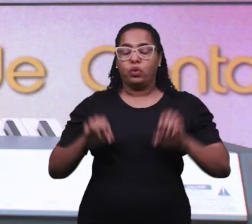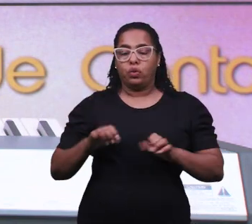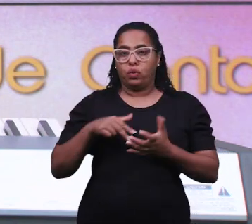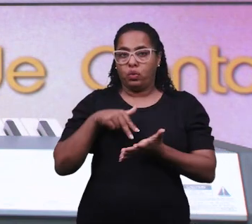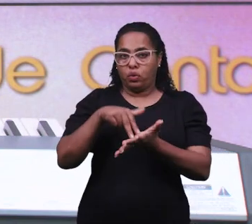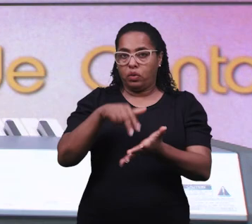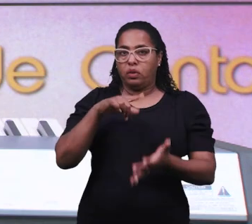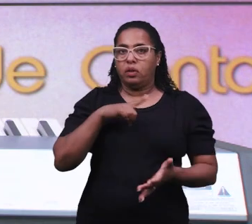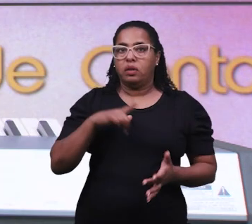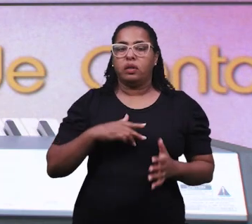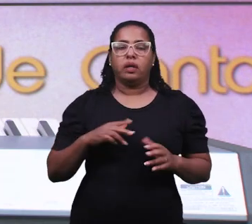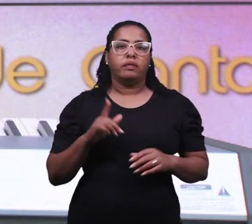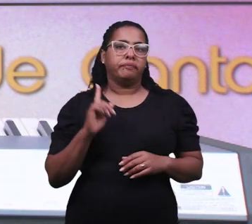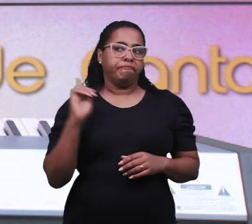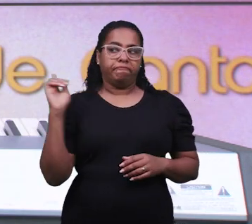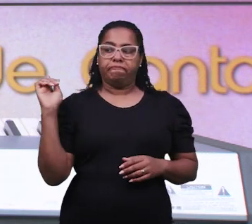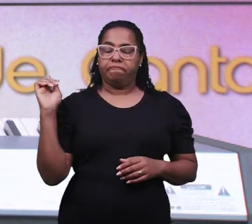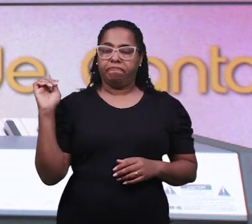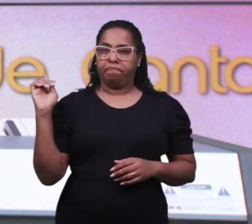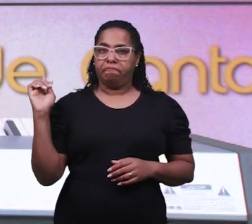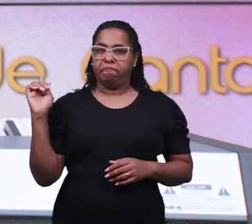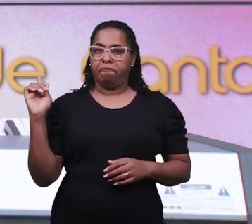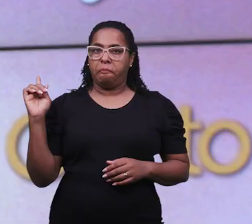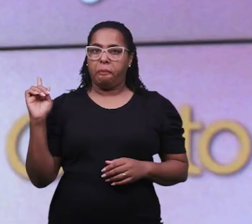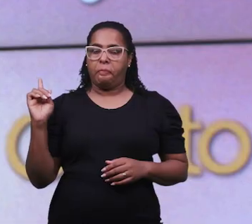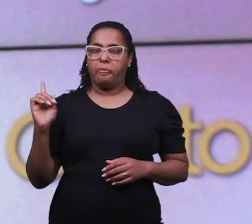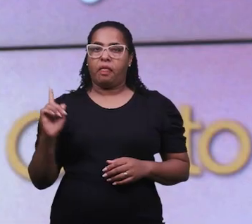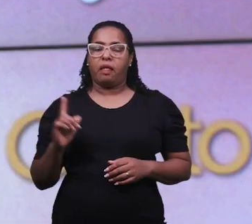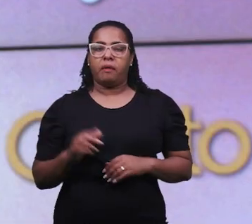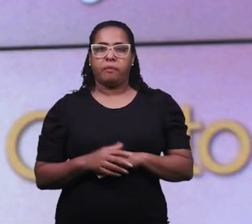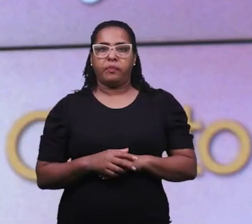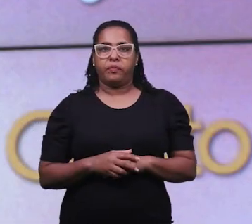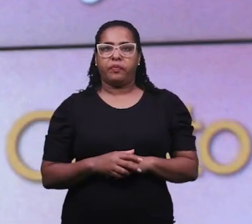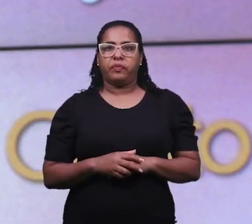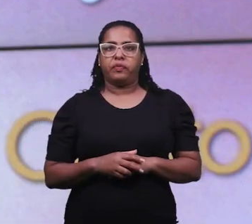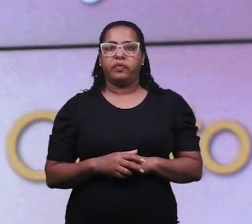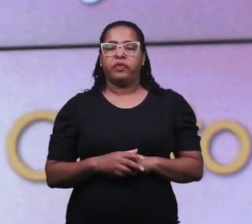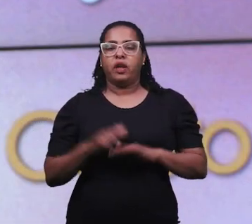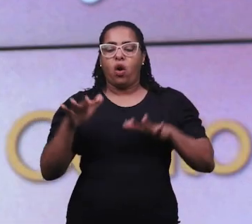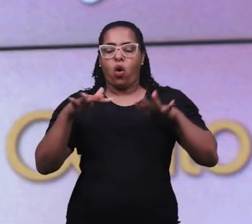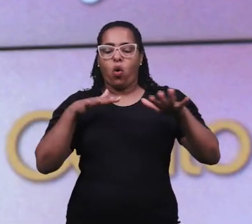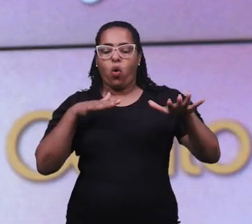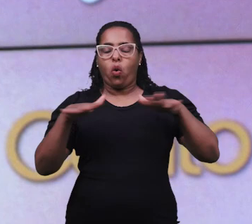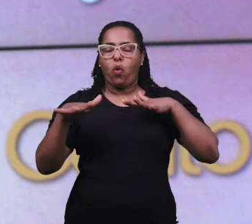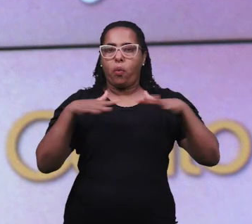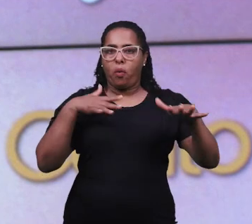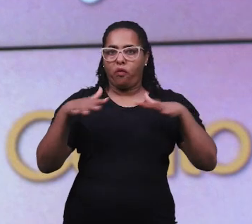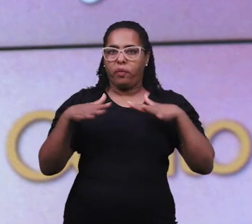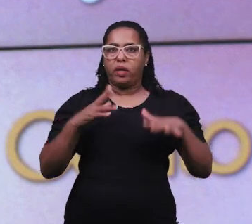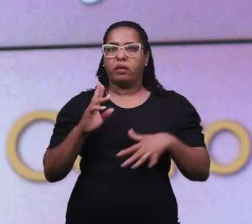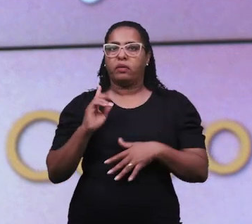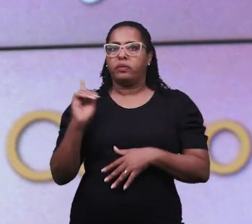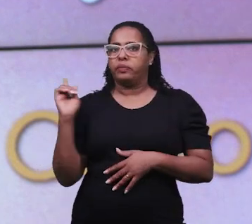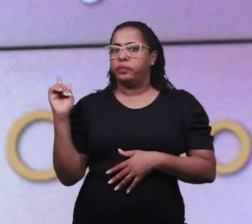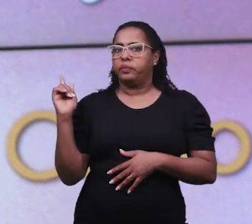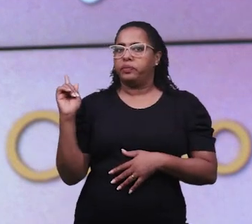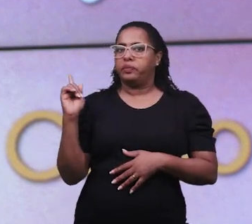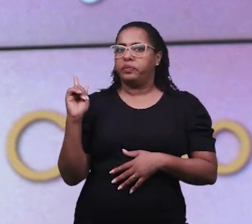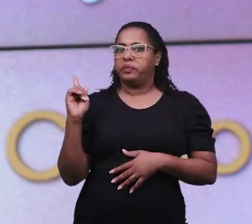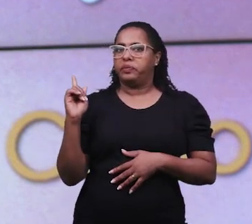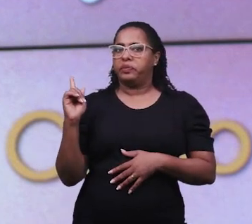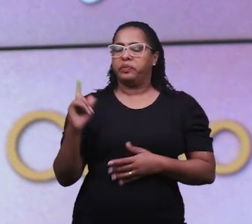a laringe. Nós vamos movimentar de um lado a outro essa estrutura muscular.